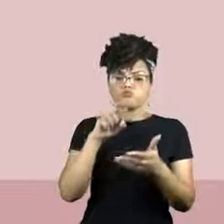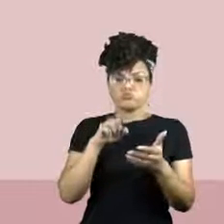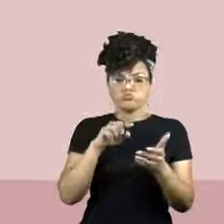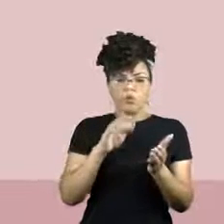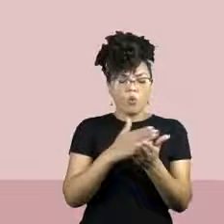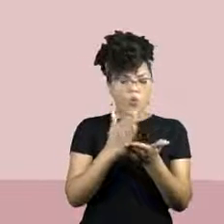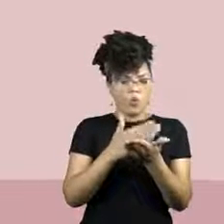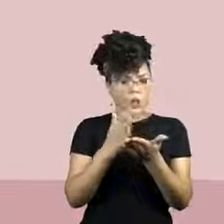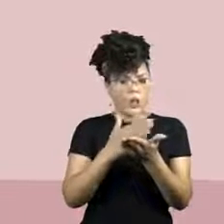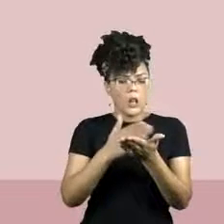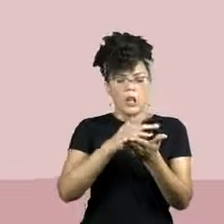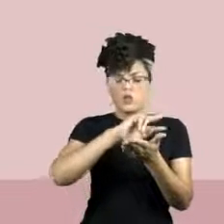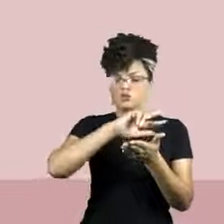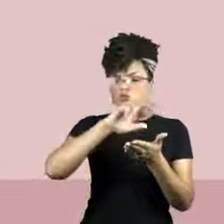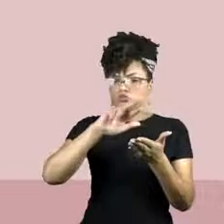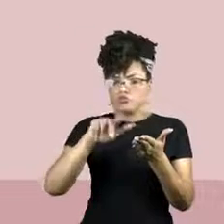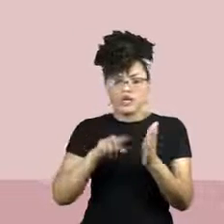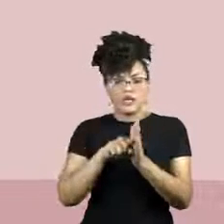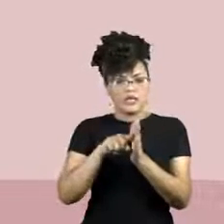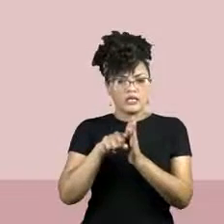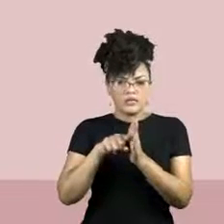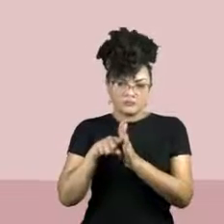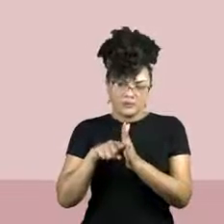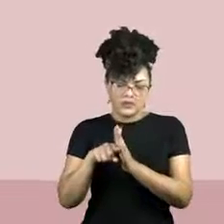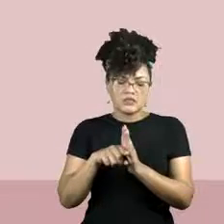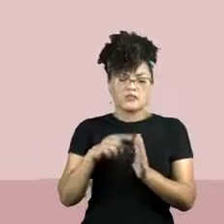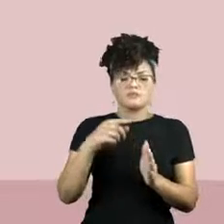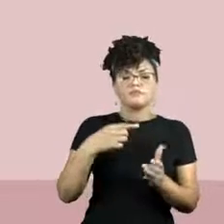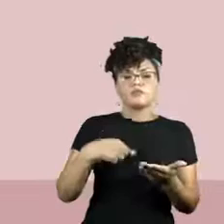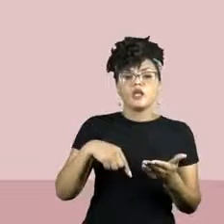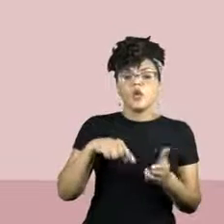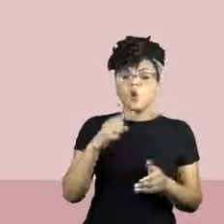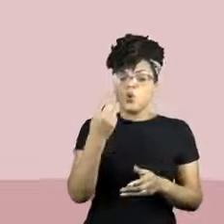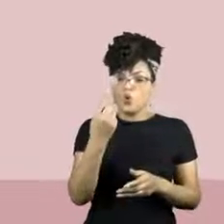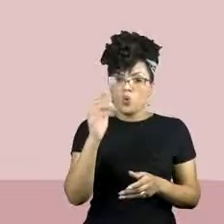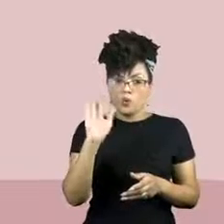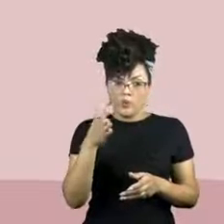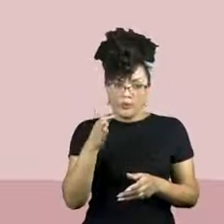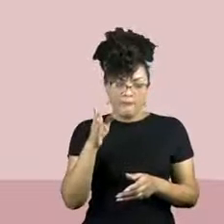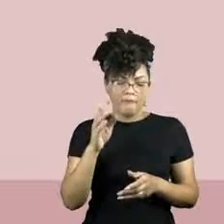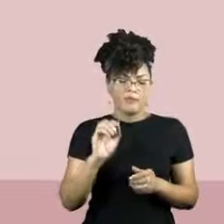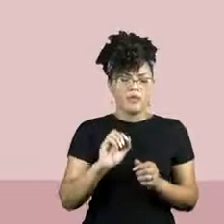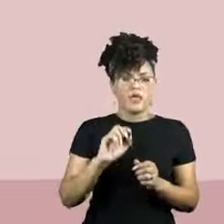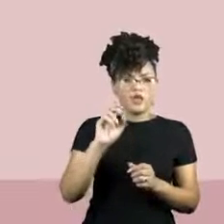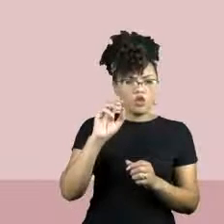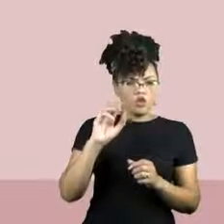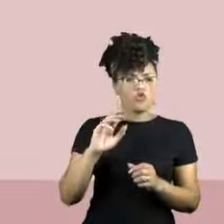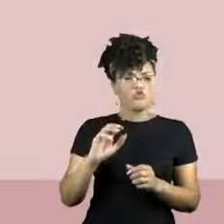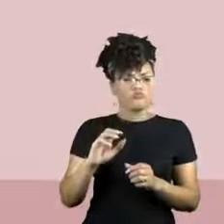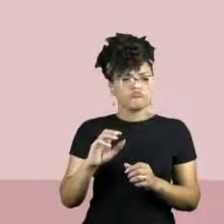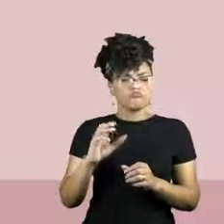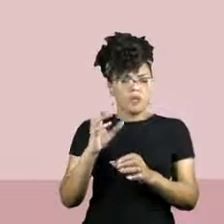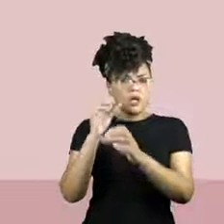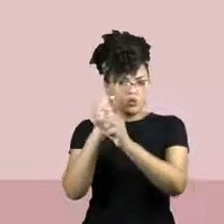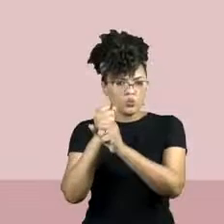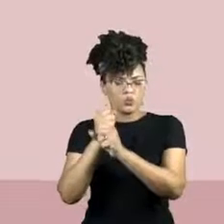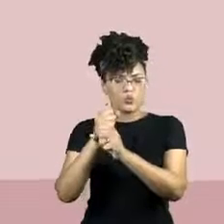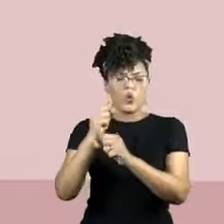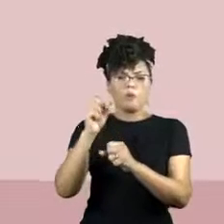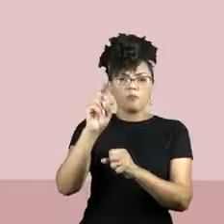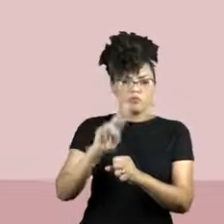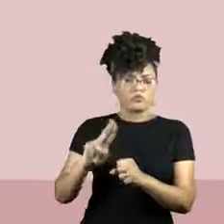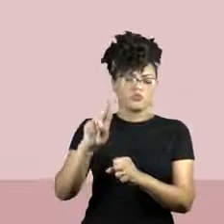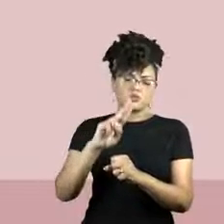diversos livros, diversos estudos, o valor de 1,5 é um valor muito utilizado rotineiramente. Né? Ele não é um